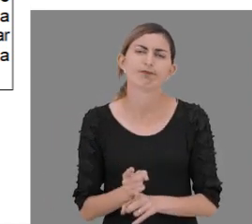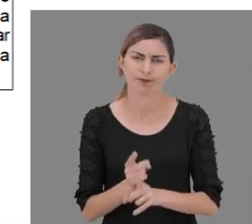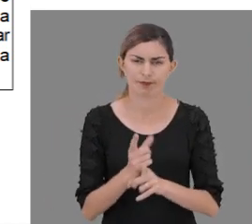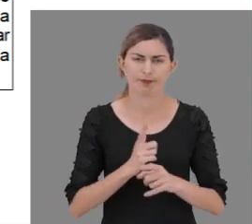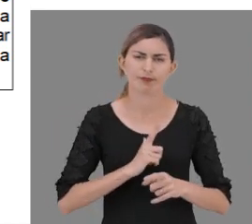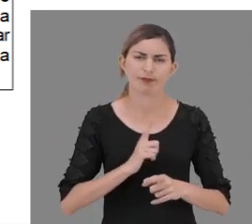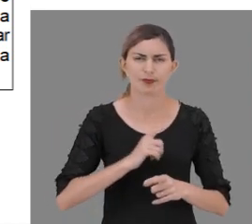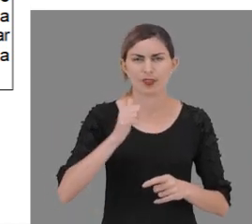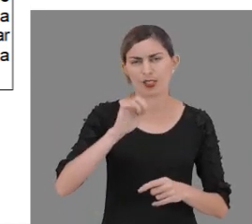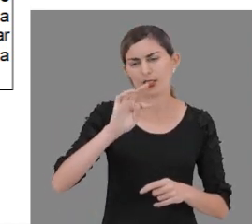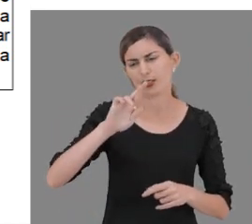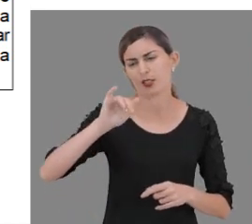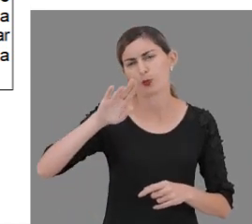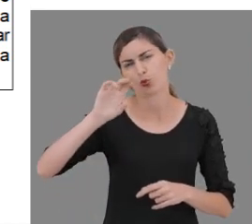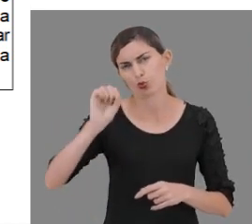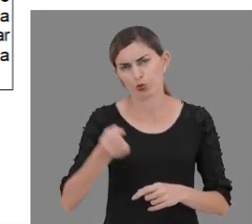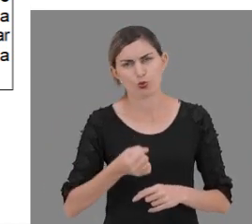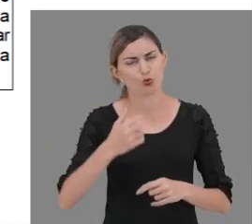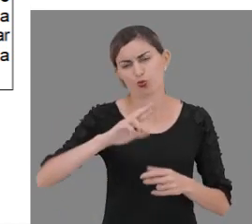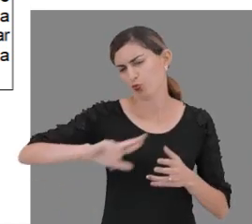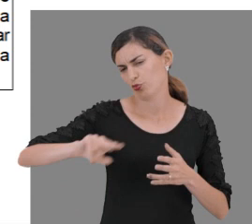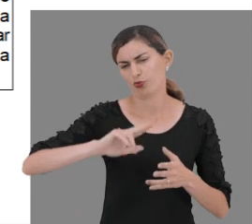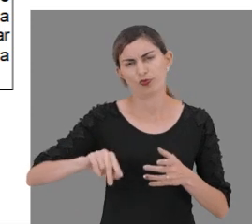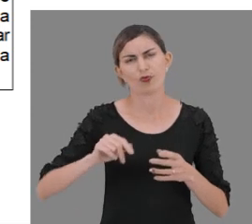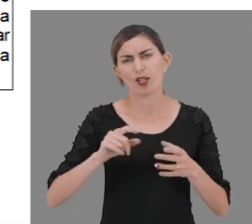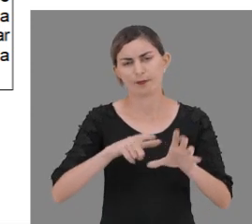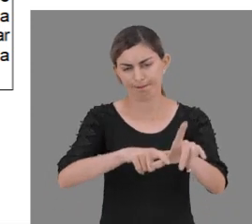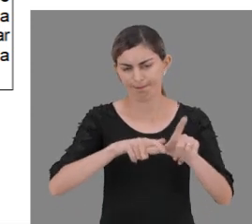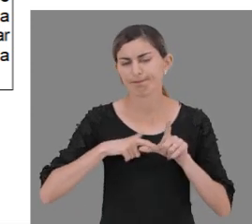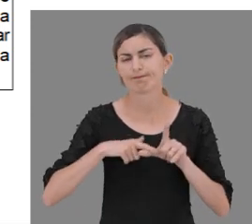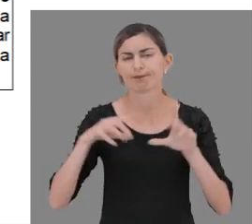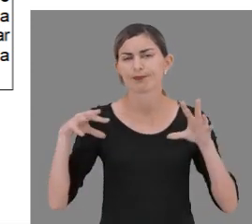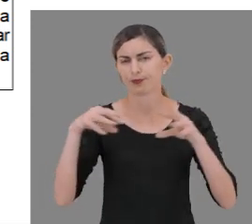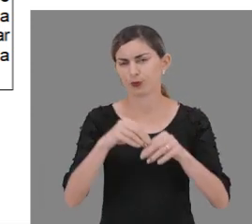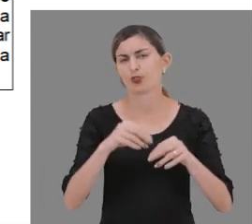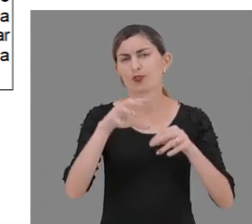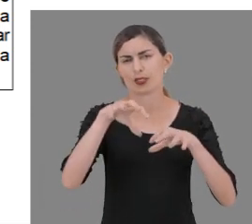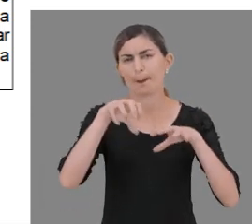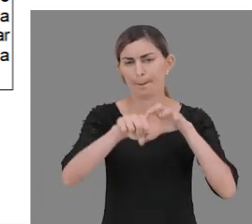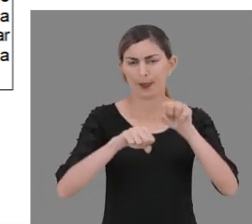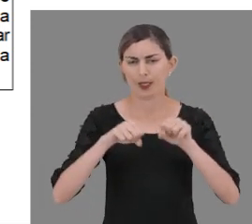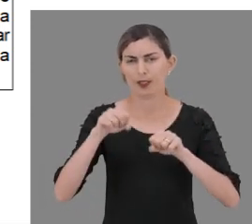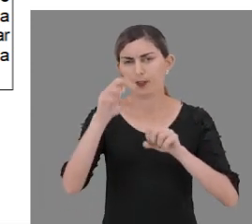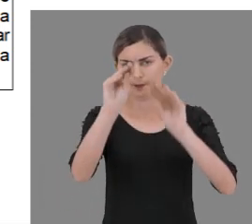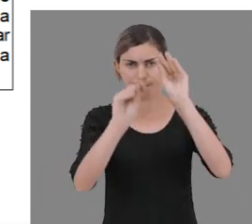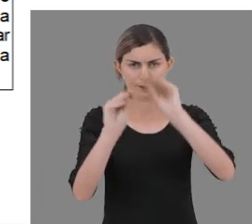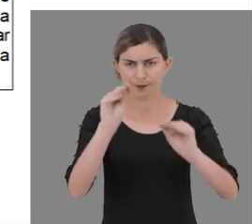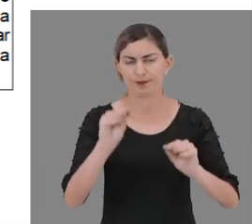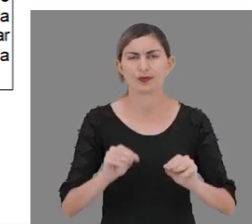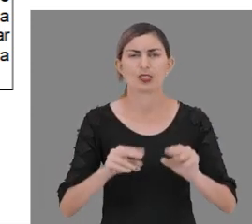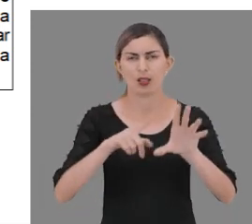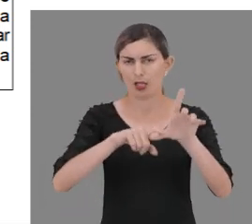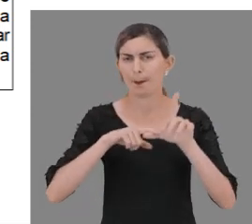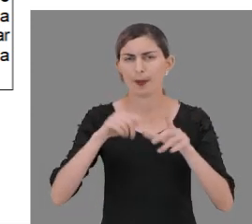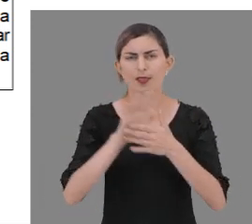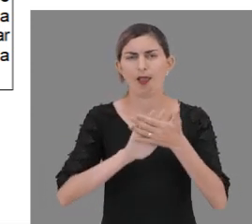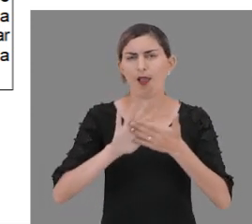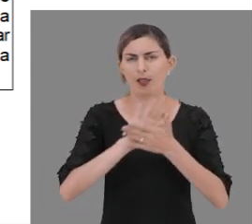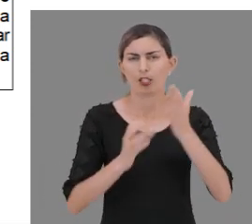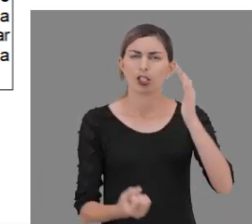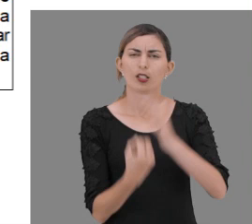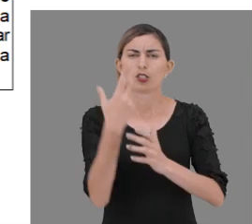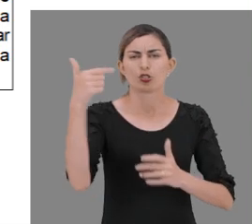você identificando que existem atributos que não faz essa dependência total, então você pega esses atributos que não